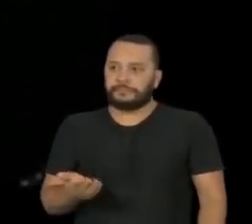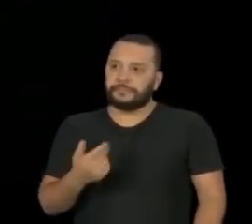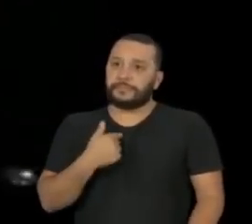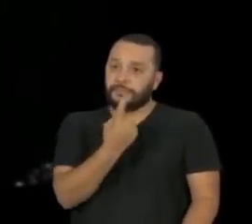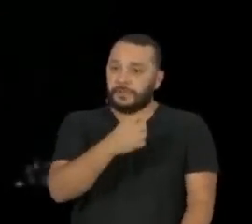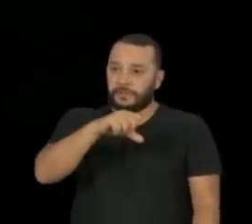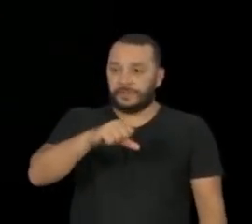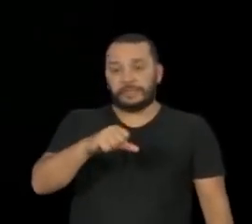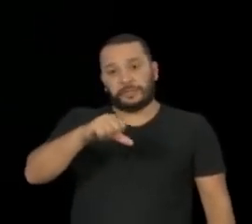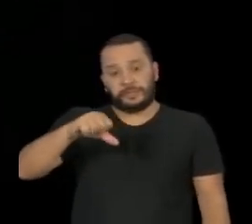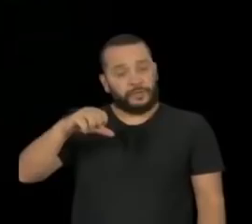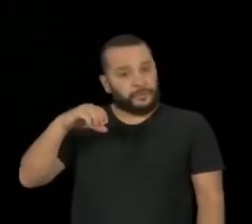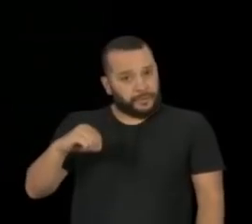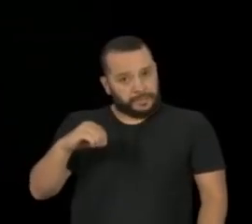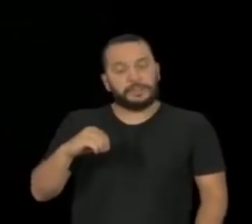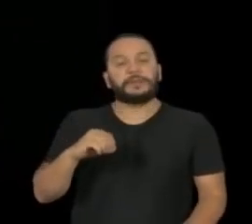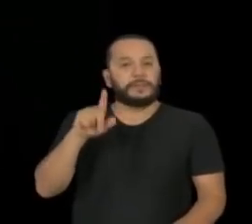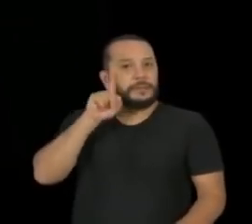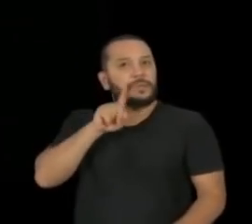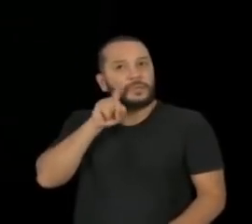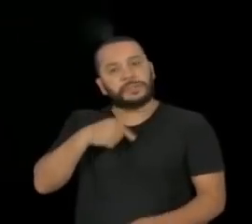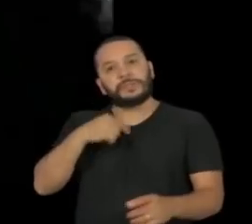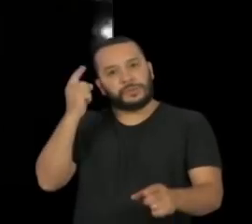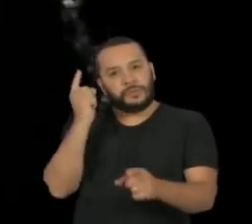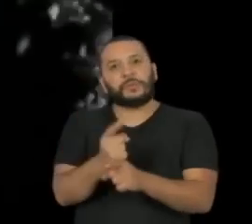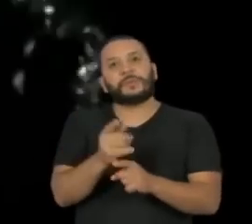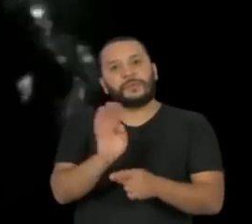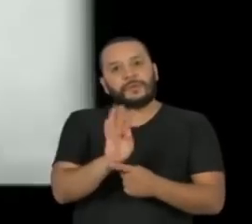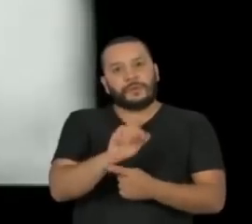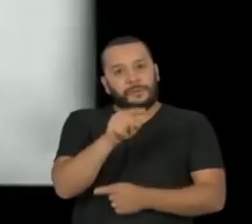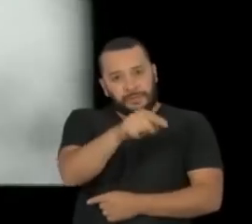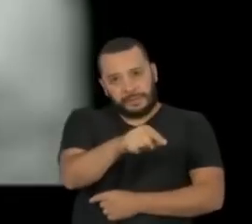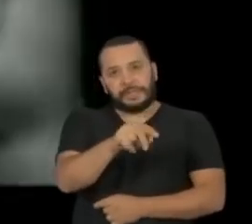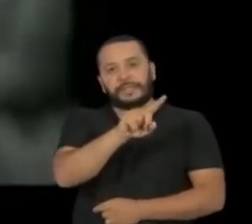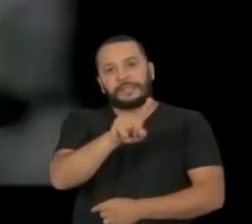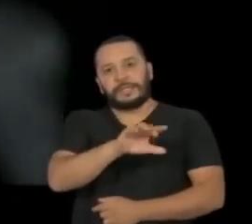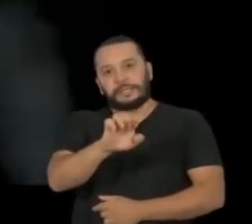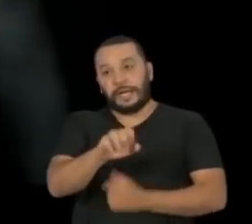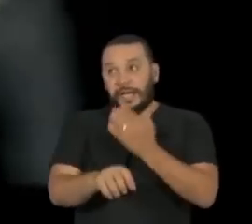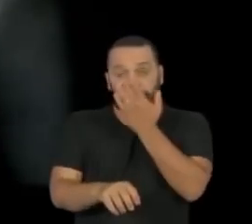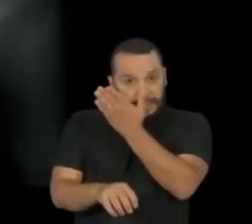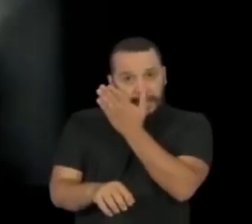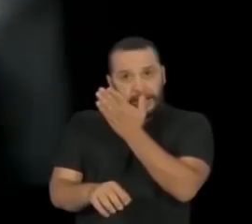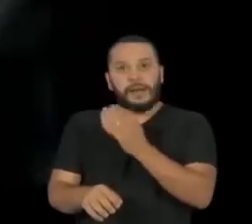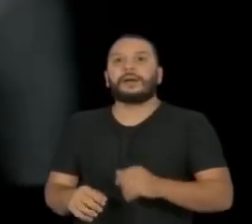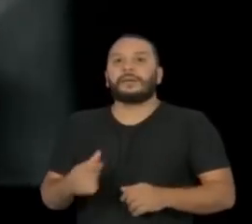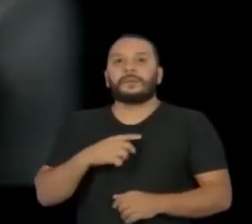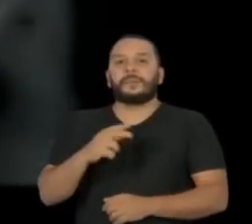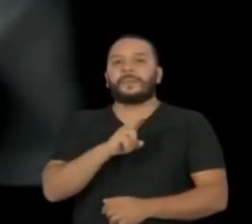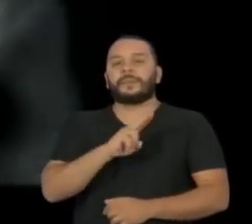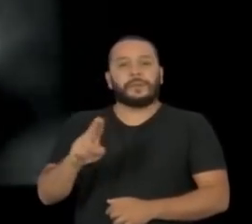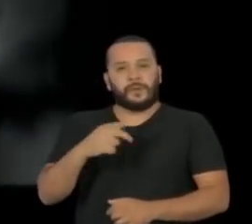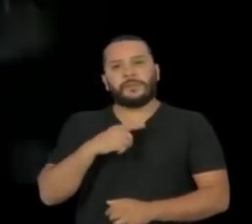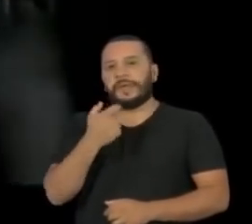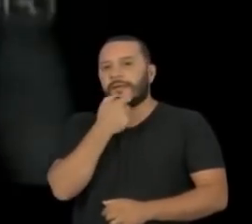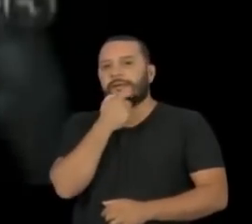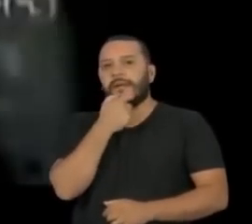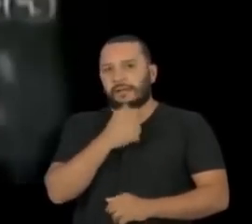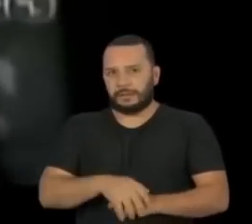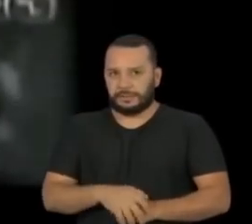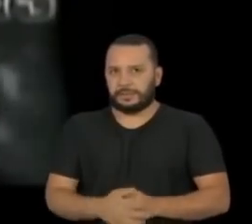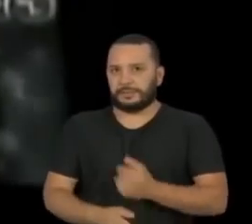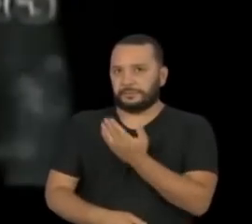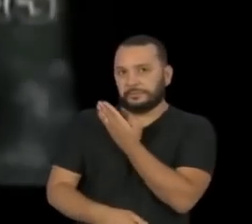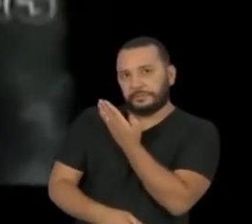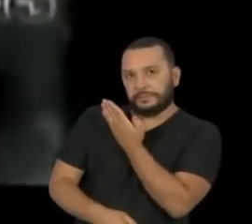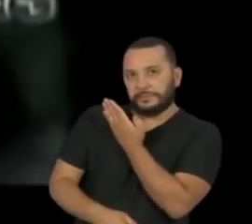os Estados Unidos descobriram os filmes de Zé do Caixão, que ganhou por lá o nome de Coffin Joe. O coveiro